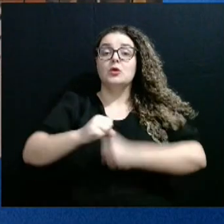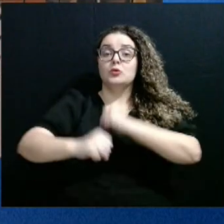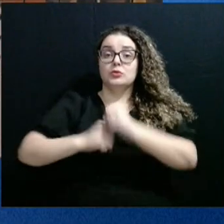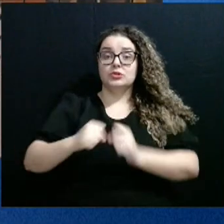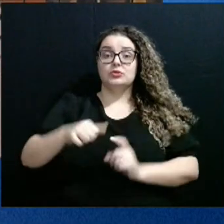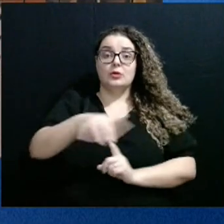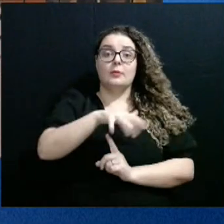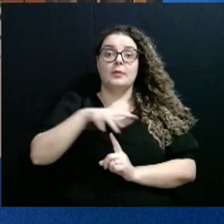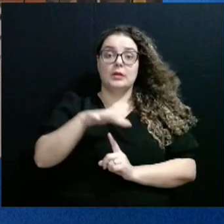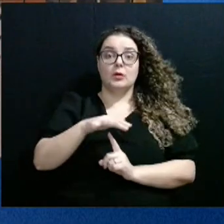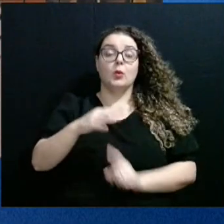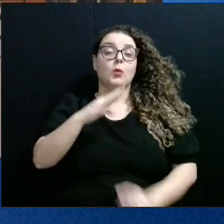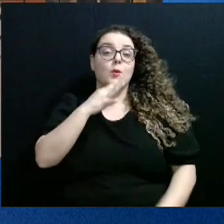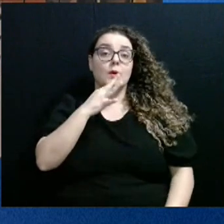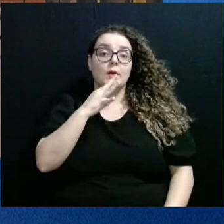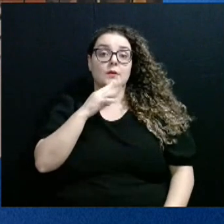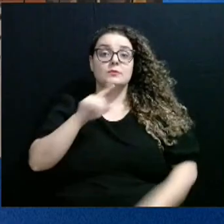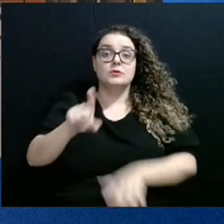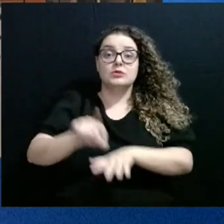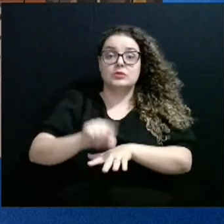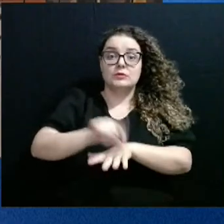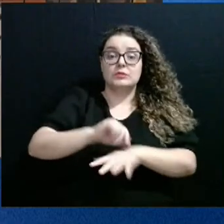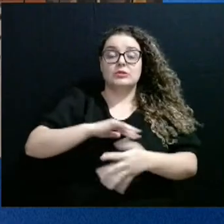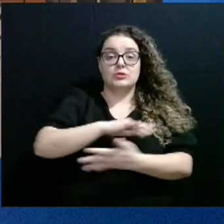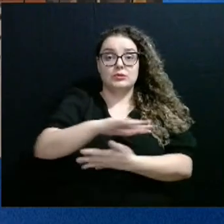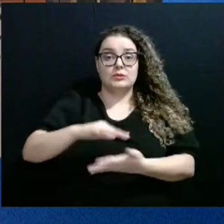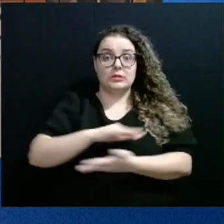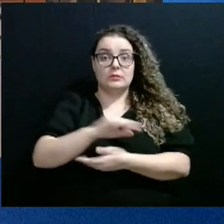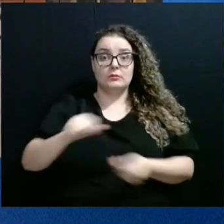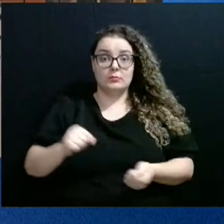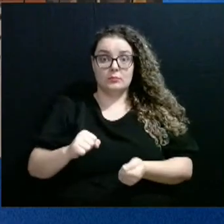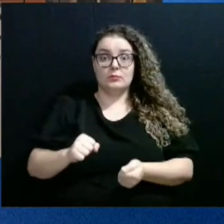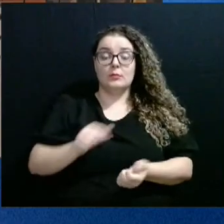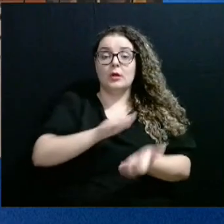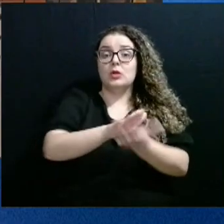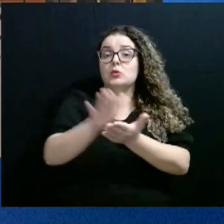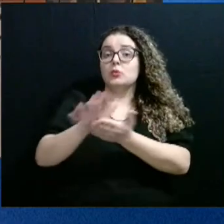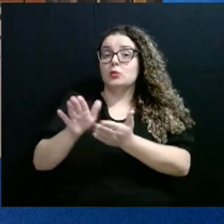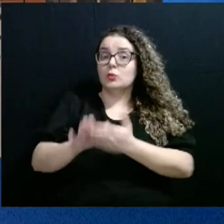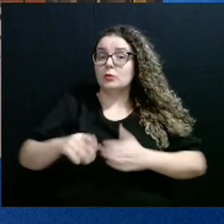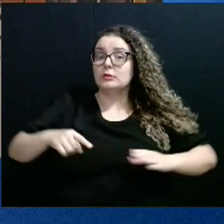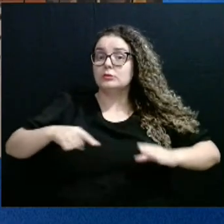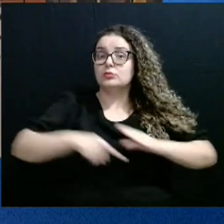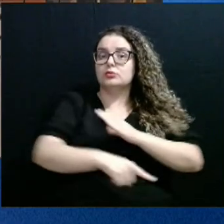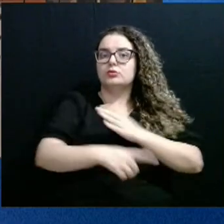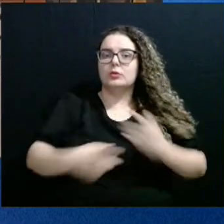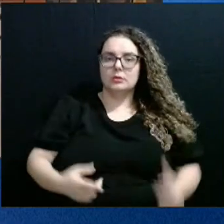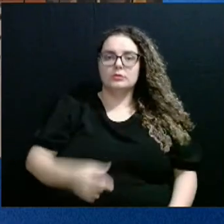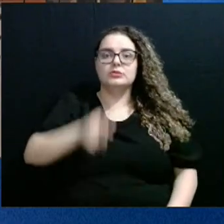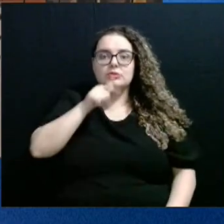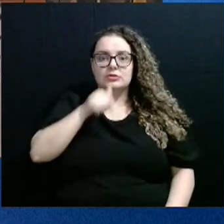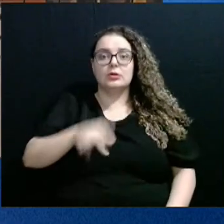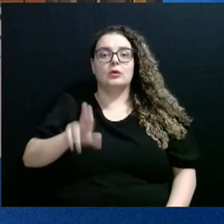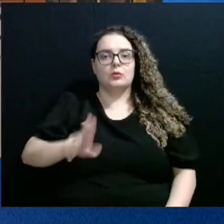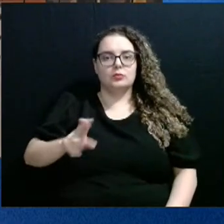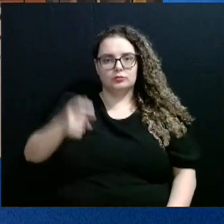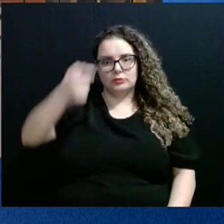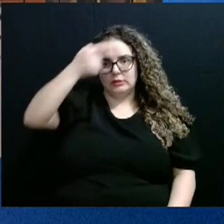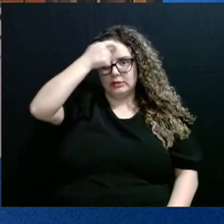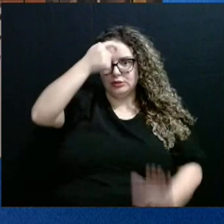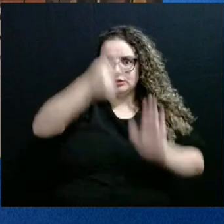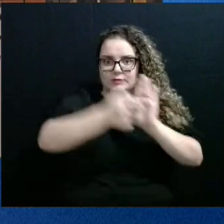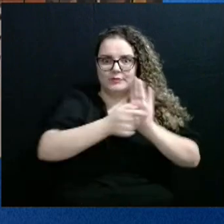conheça alternativas sustentáveis para o gasto intenso de água com o uso da inteligência artificial.